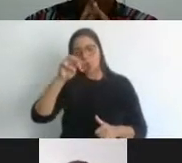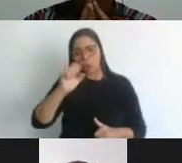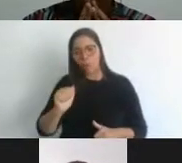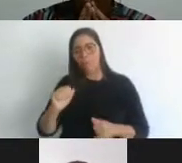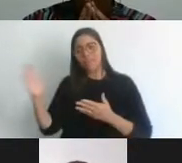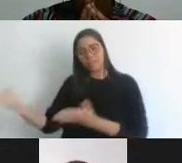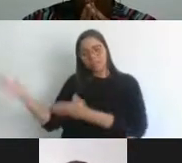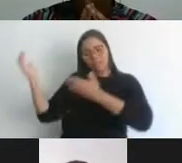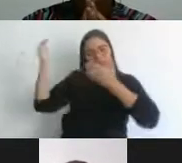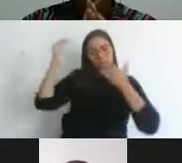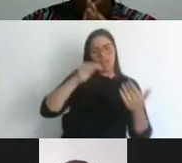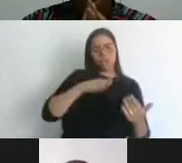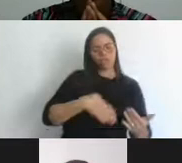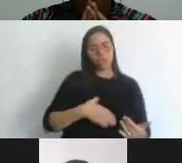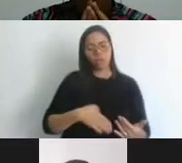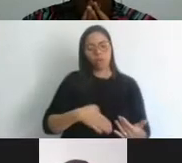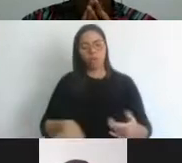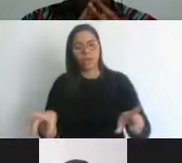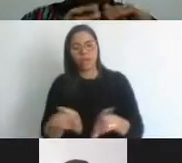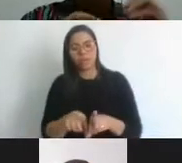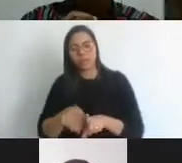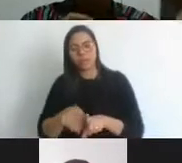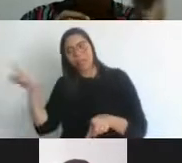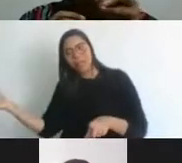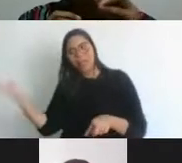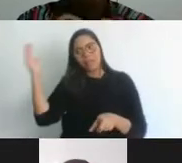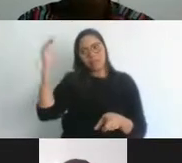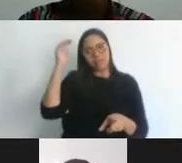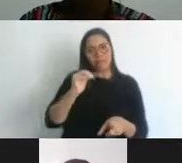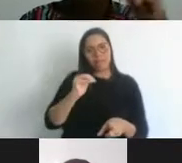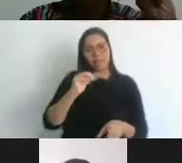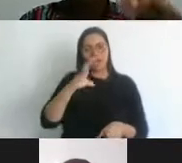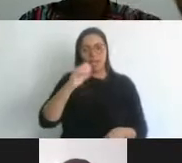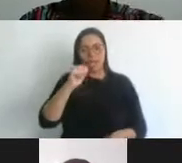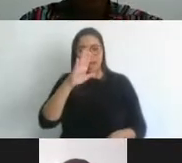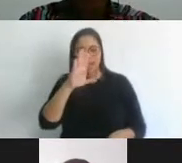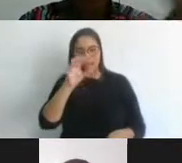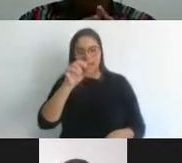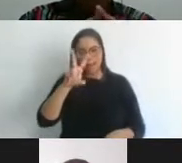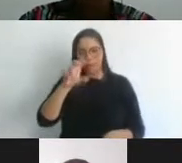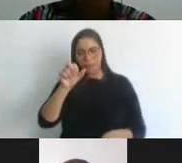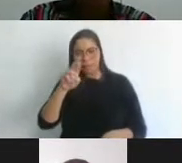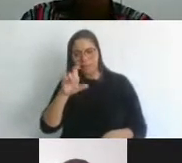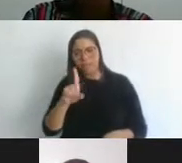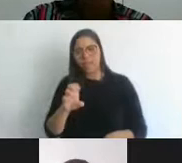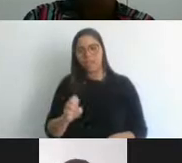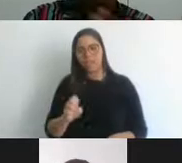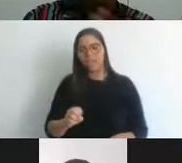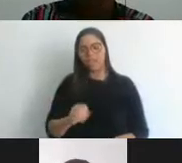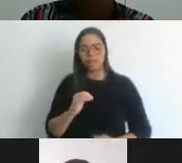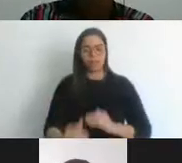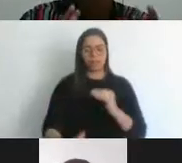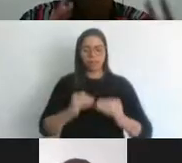Portugal e se não tiver enganada de Cabo Verde Mas vai ser criado lá em Portugal e vai ganhar uma visibilidade na